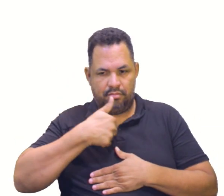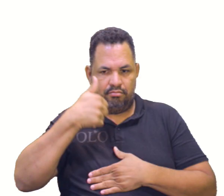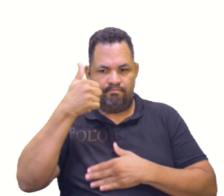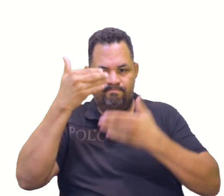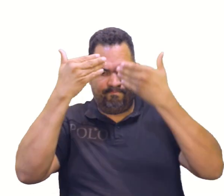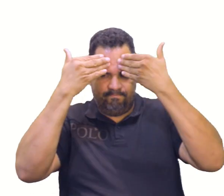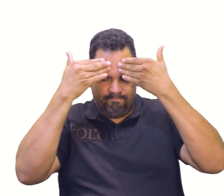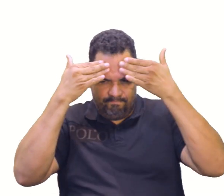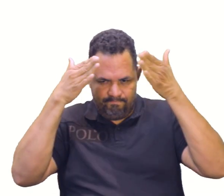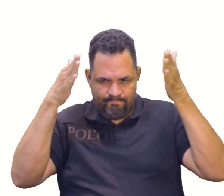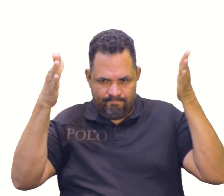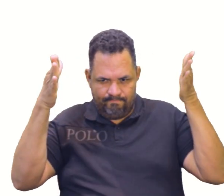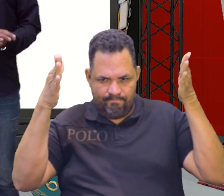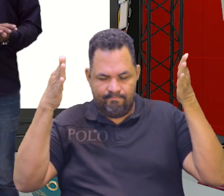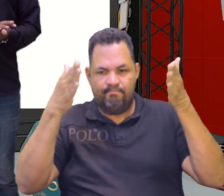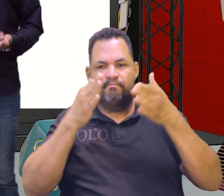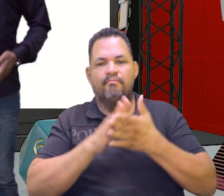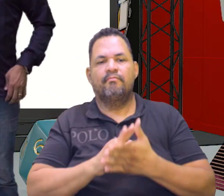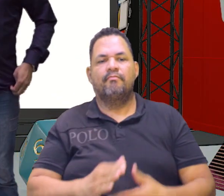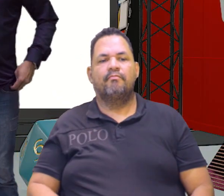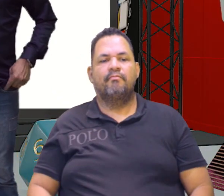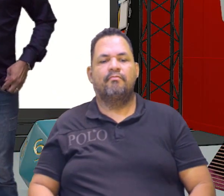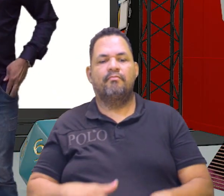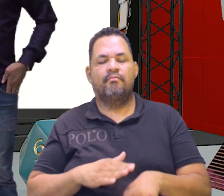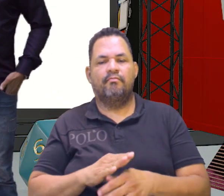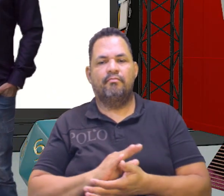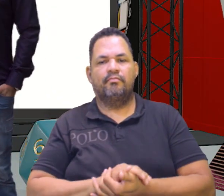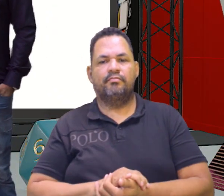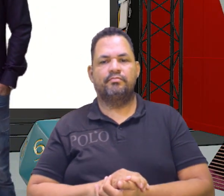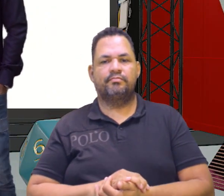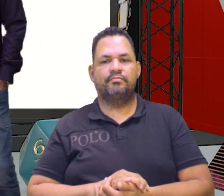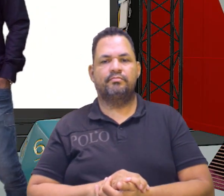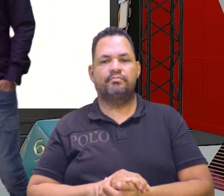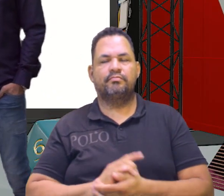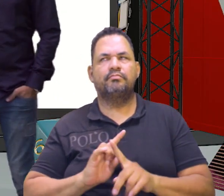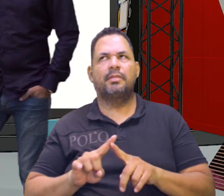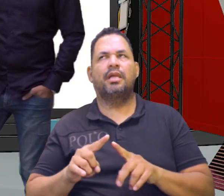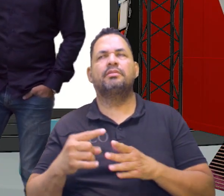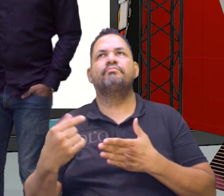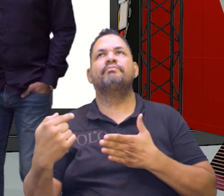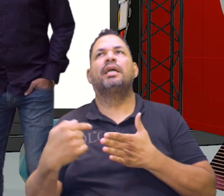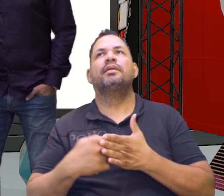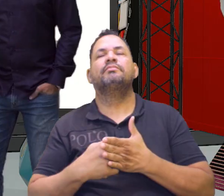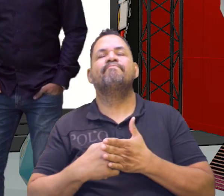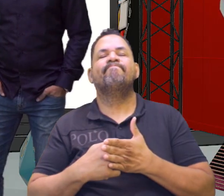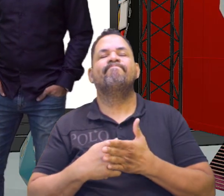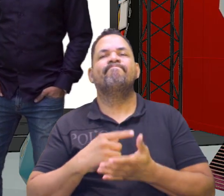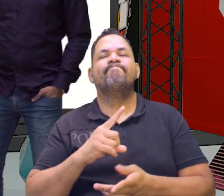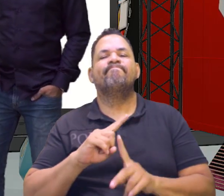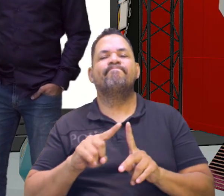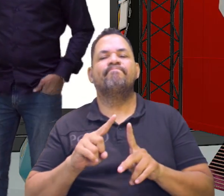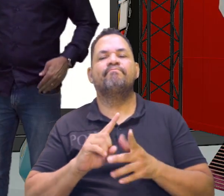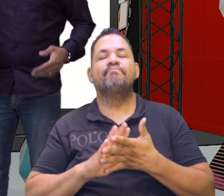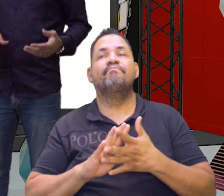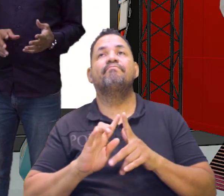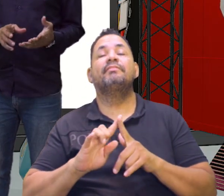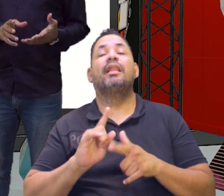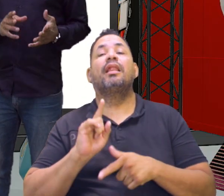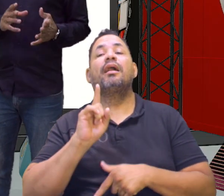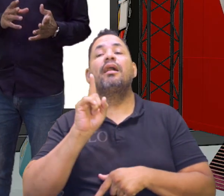a ficar melhores, mais eles tranquilas. devem estar se perguntando assim, mas, assim, e no